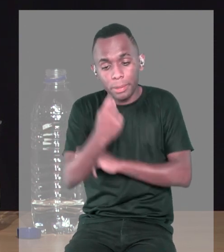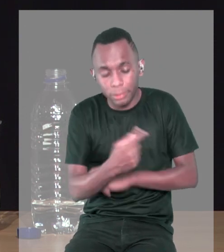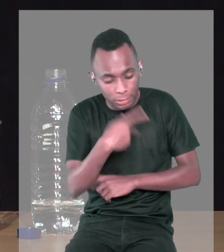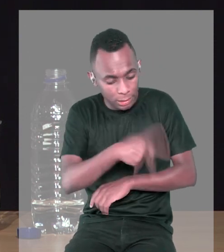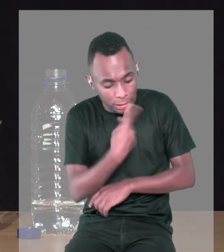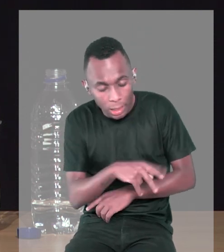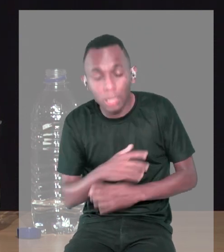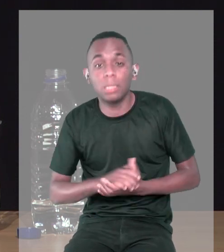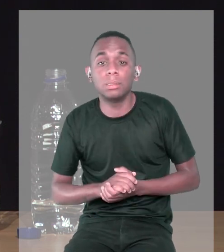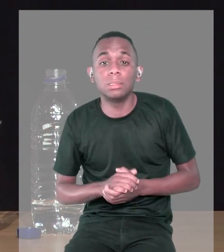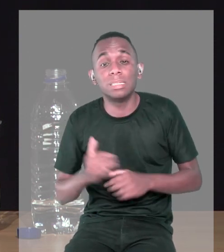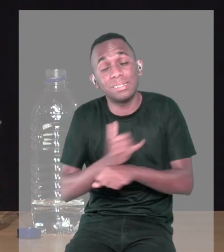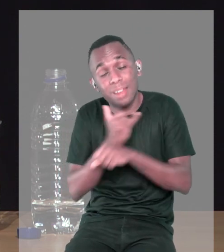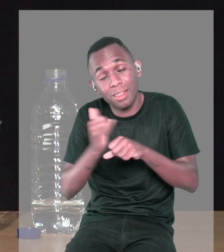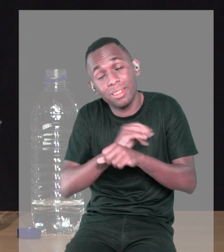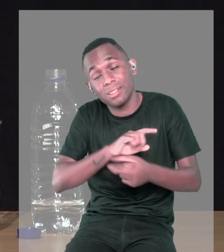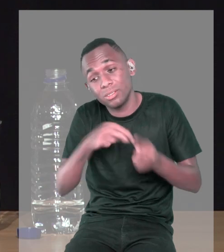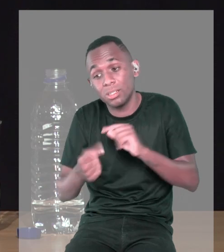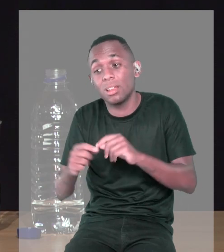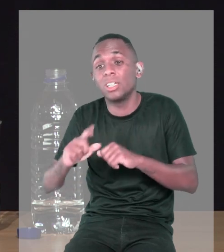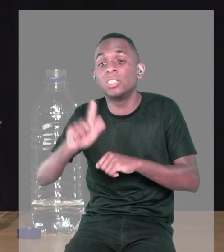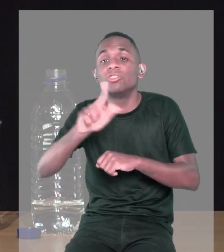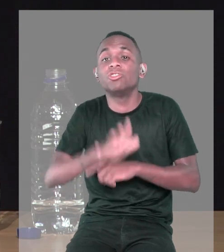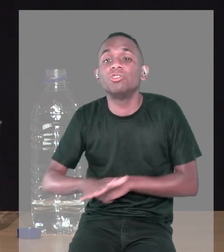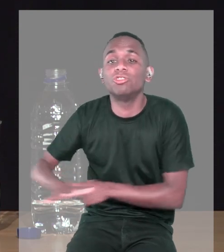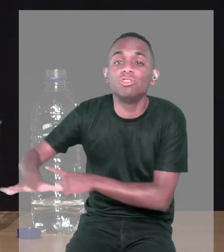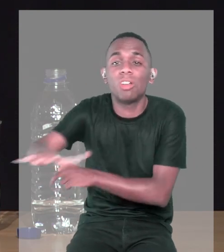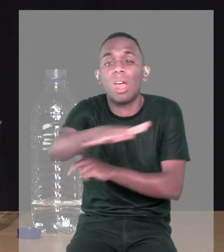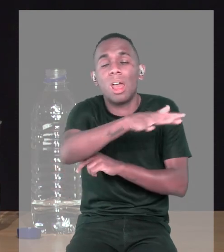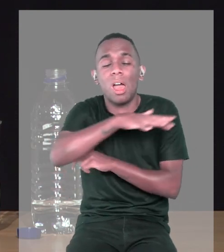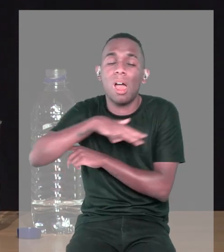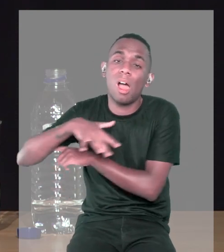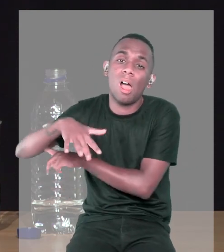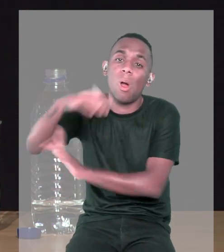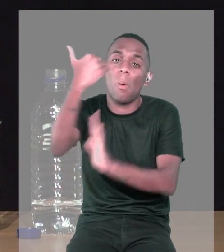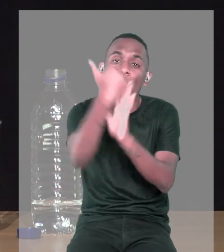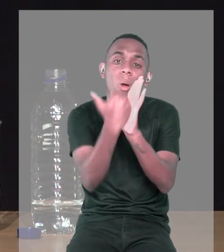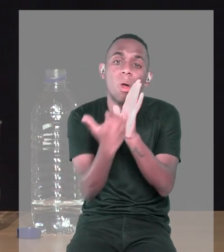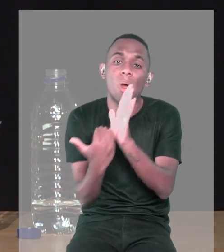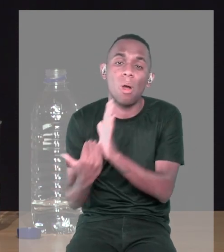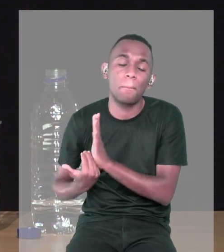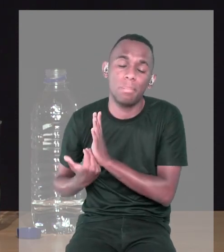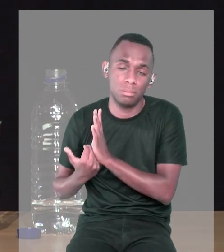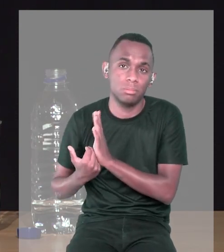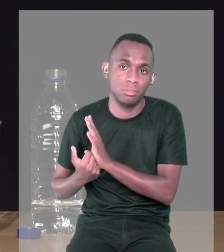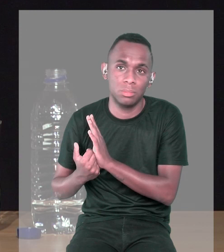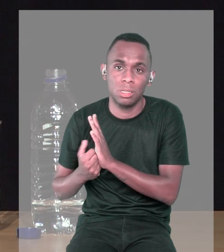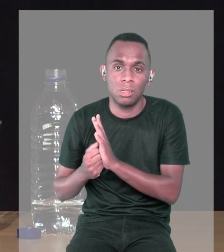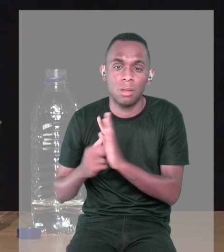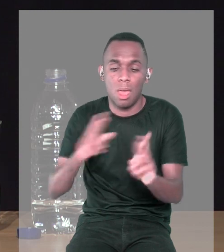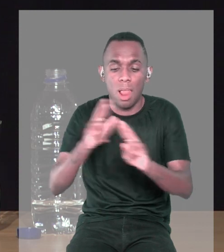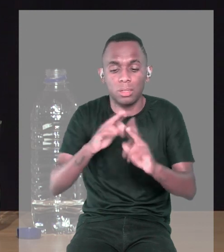protocolar para a lida com as pessoas. Então, é nessa medida que essa retórica,